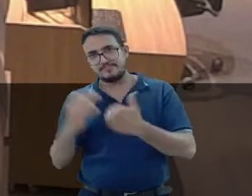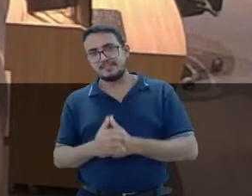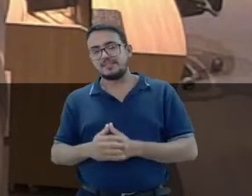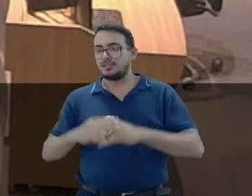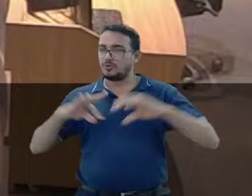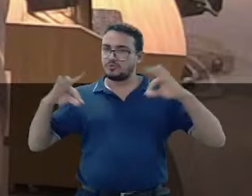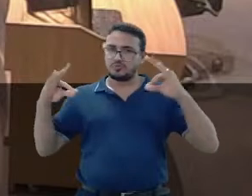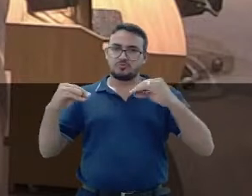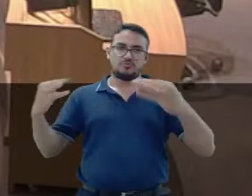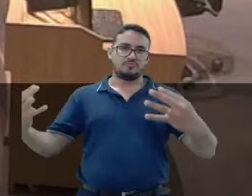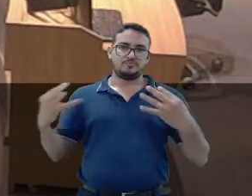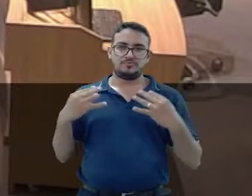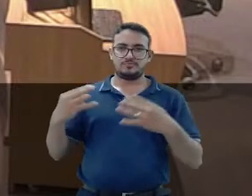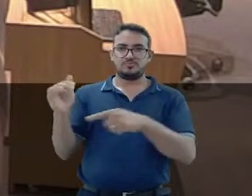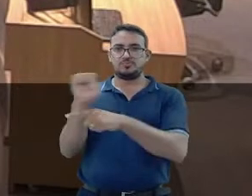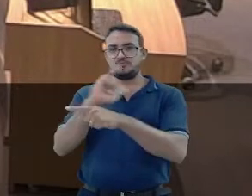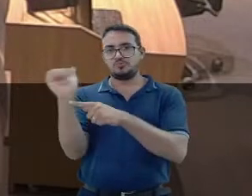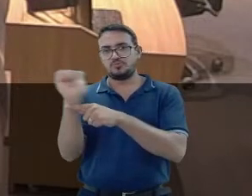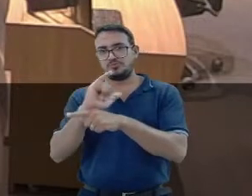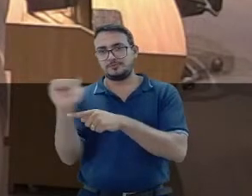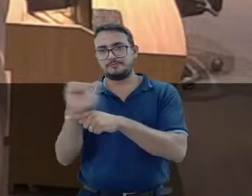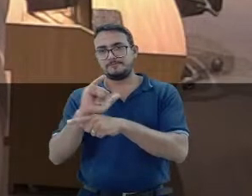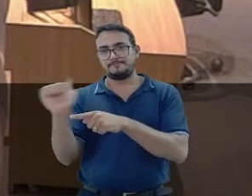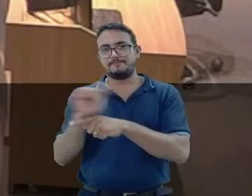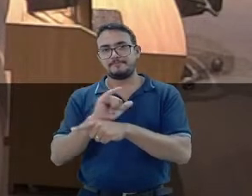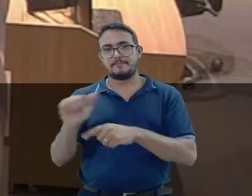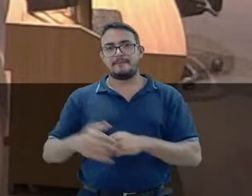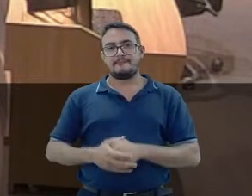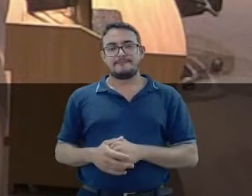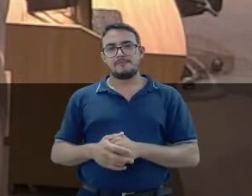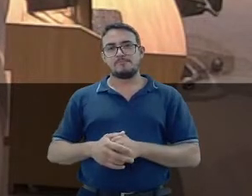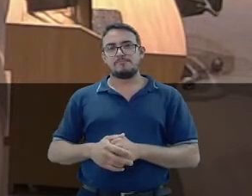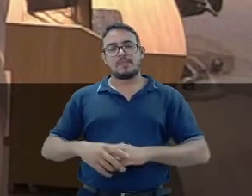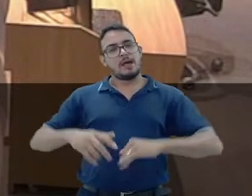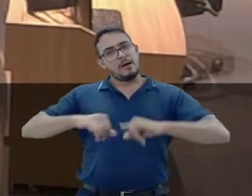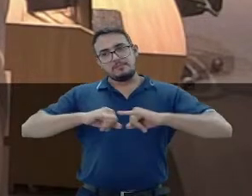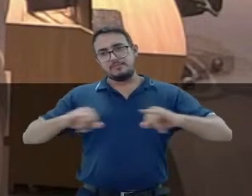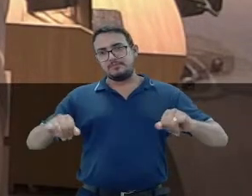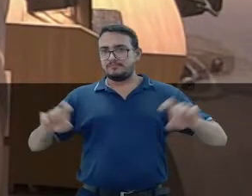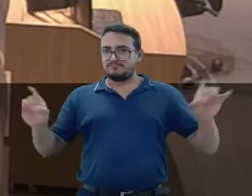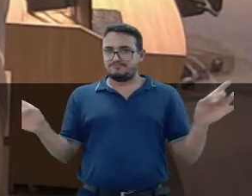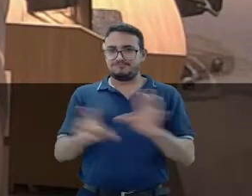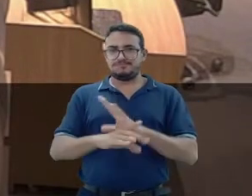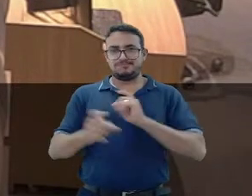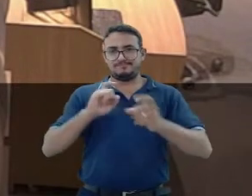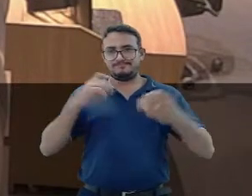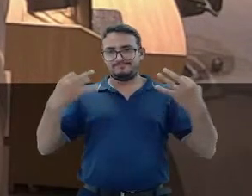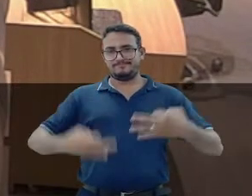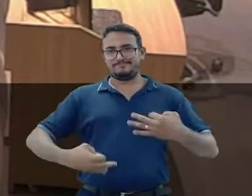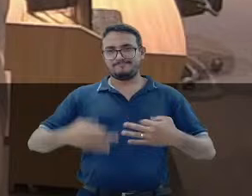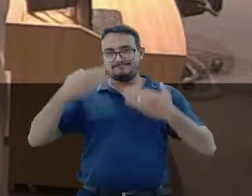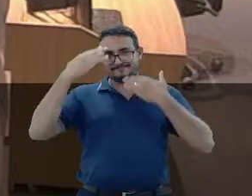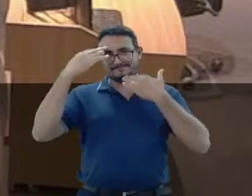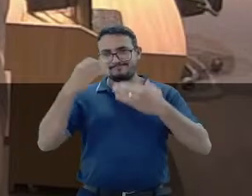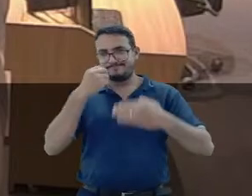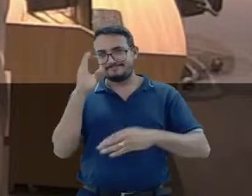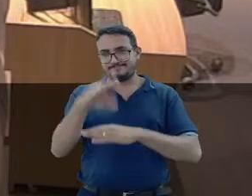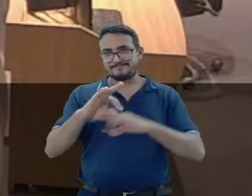nos assistem através do YouTube. E assim eu declaro encerrada a presente sessão. Obrigado, boa tarde